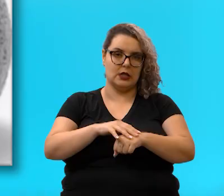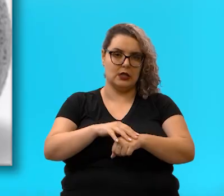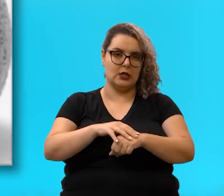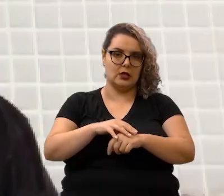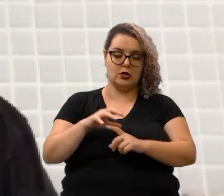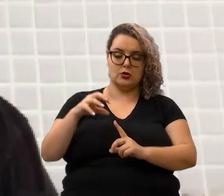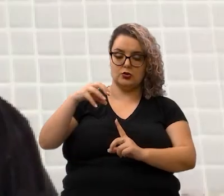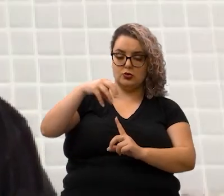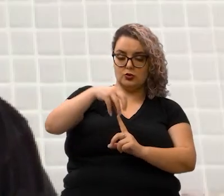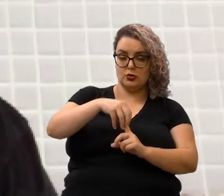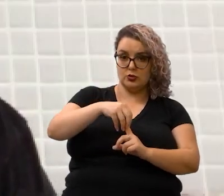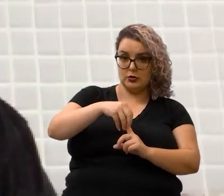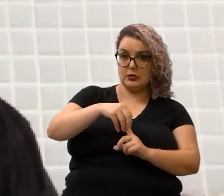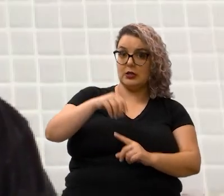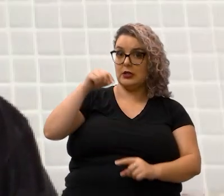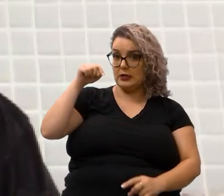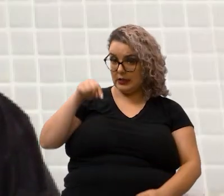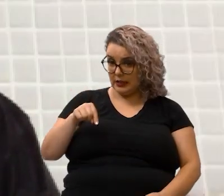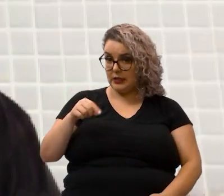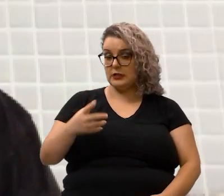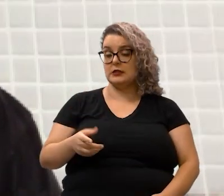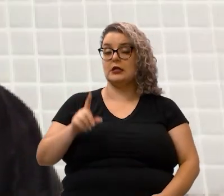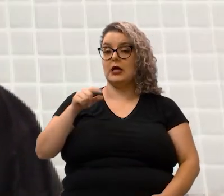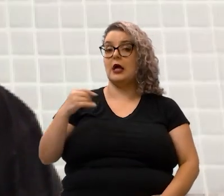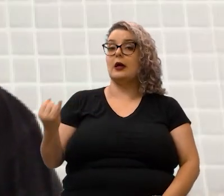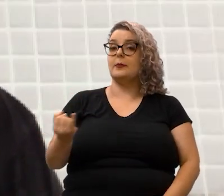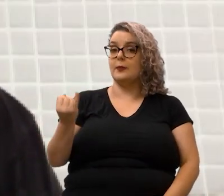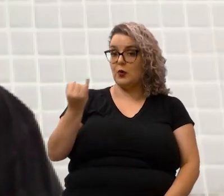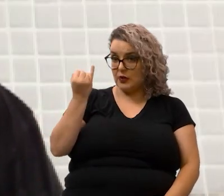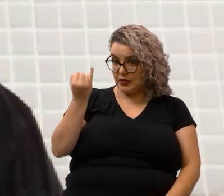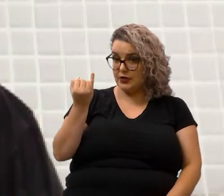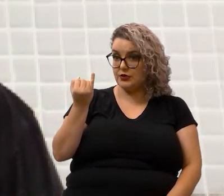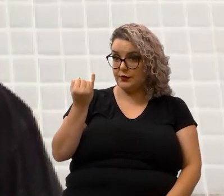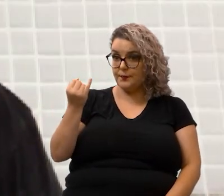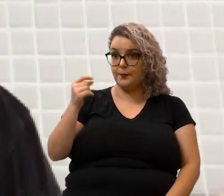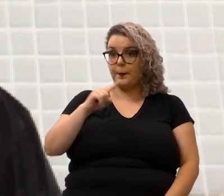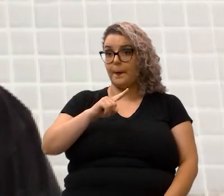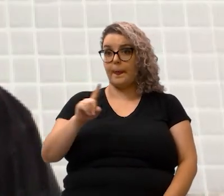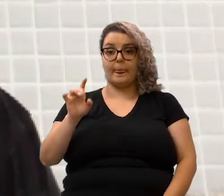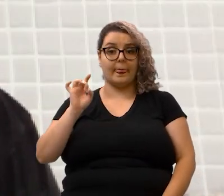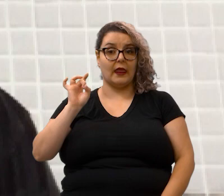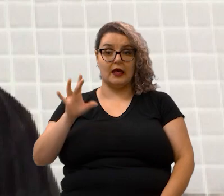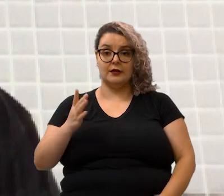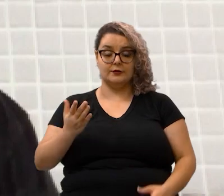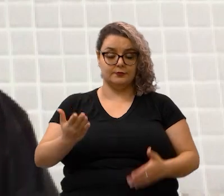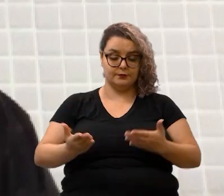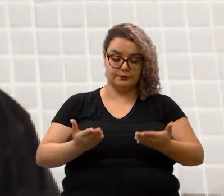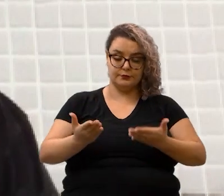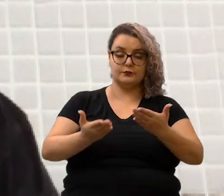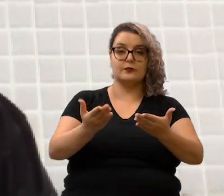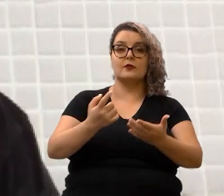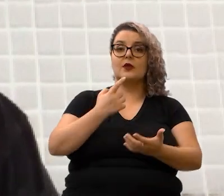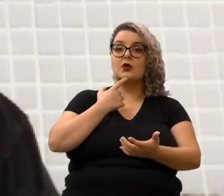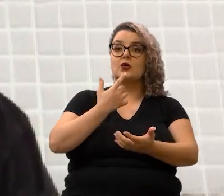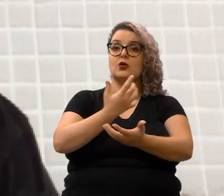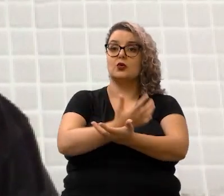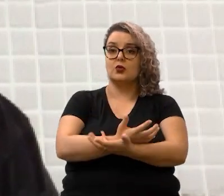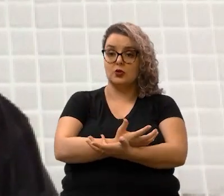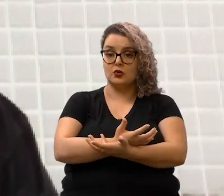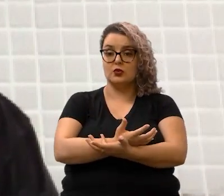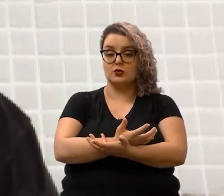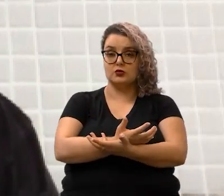prótese de resurface, nesses casos, ela é muito interessante, não só por preservar o osso, né?